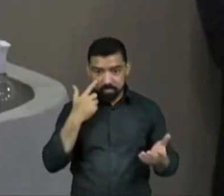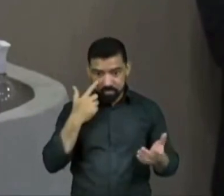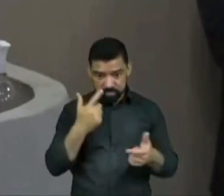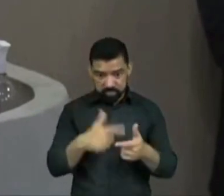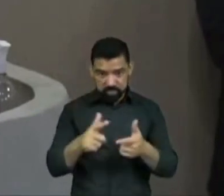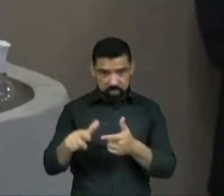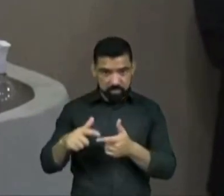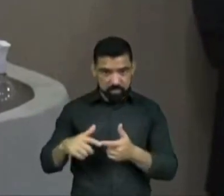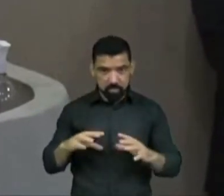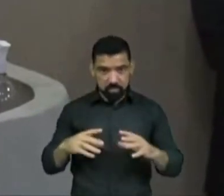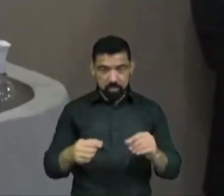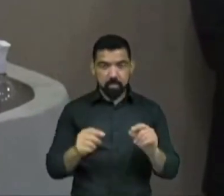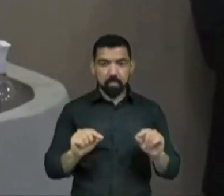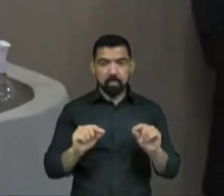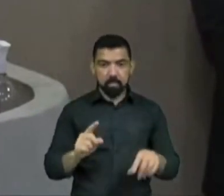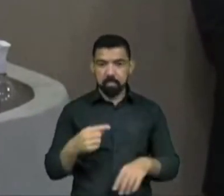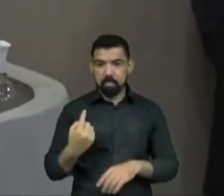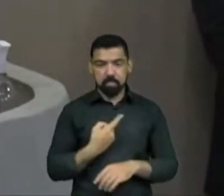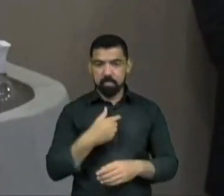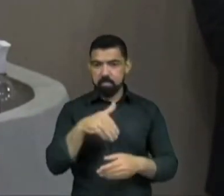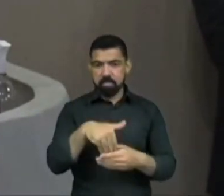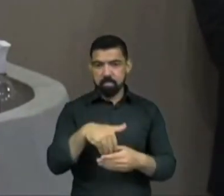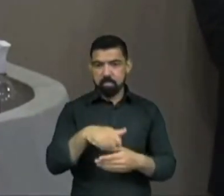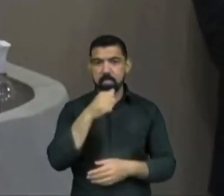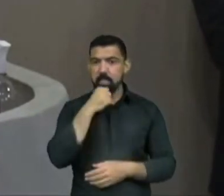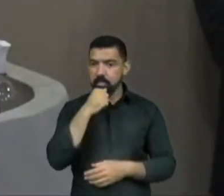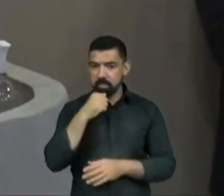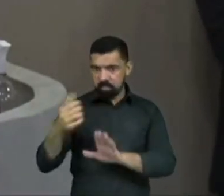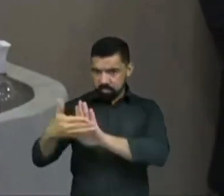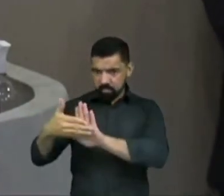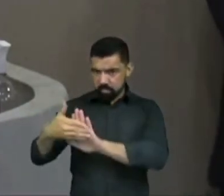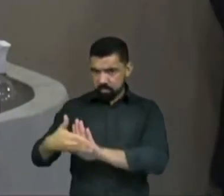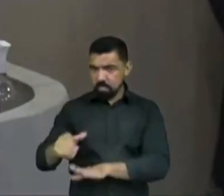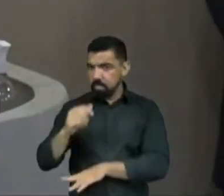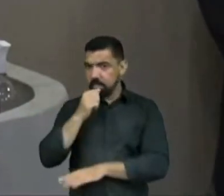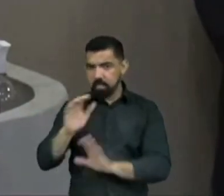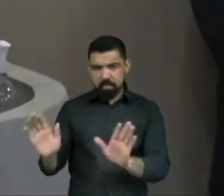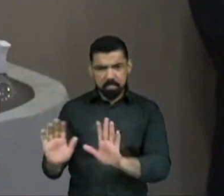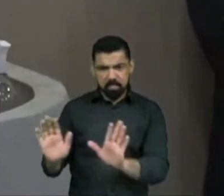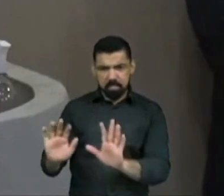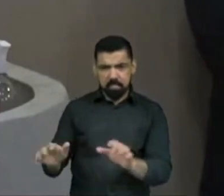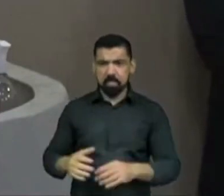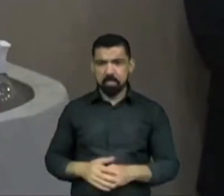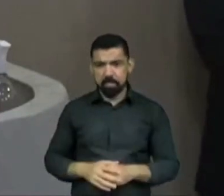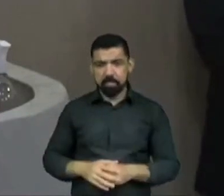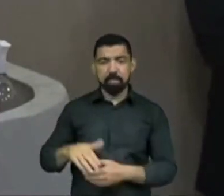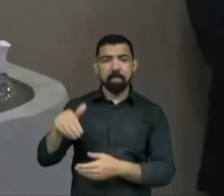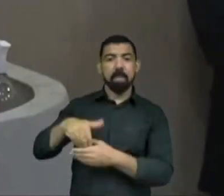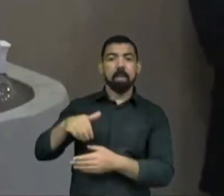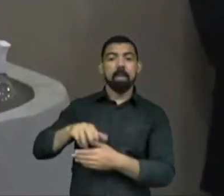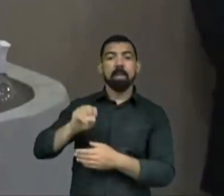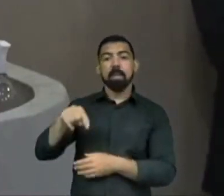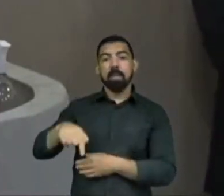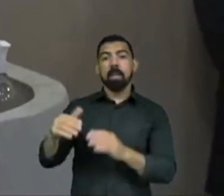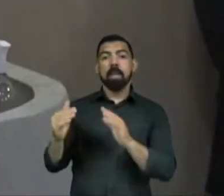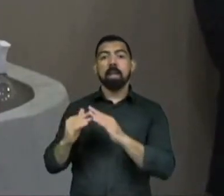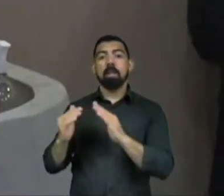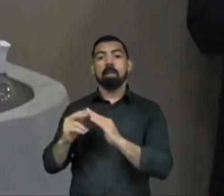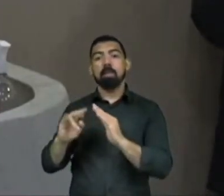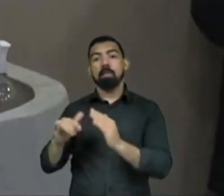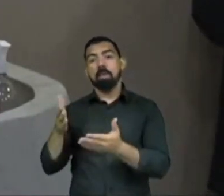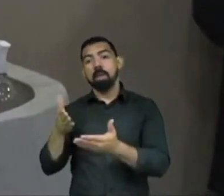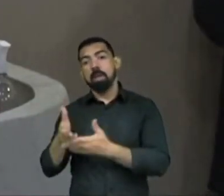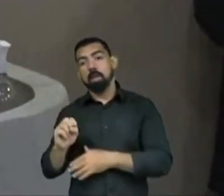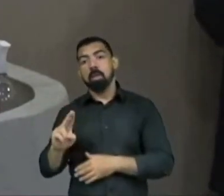alvoroço todo, nós não estamos votando ainda a mensagem. Nós não estamos votando ainda se essa casa vai aprovar